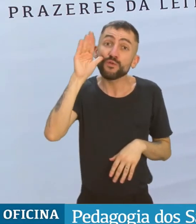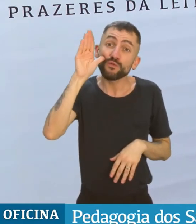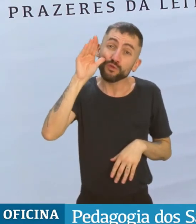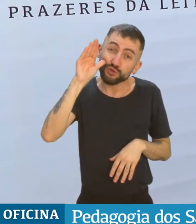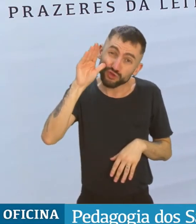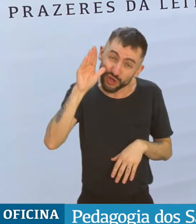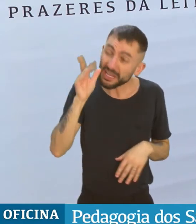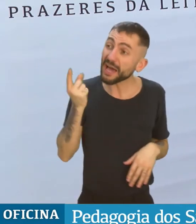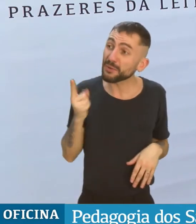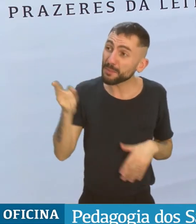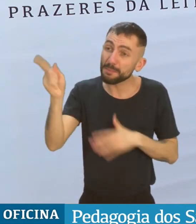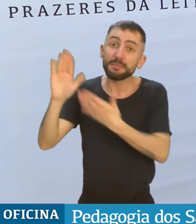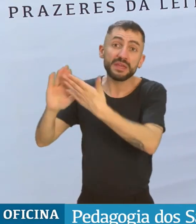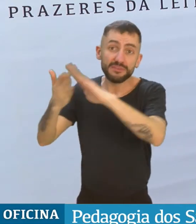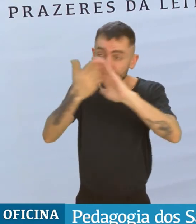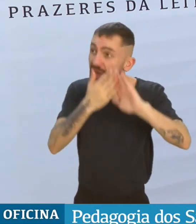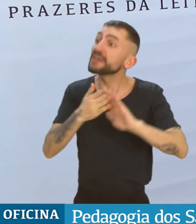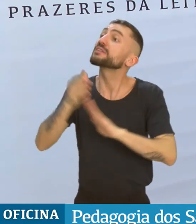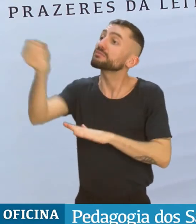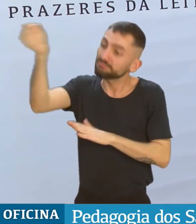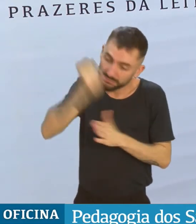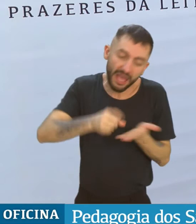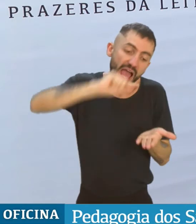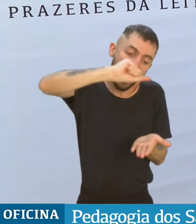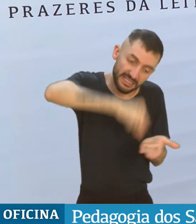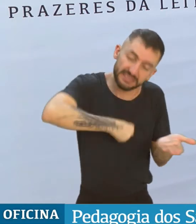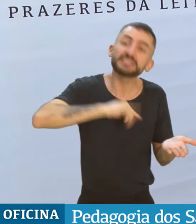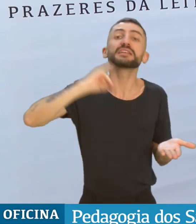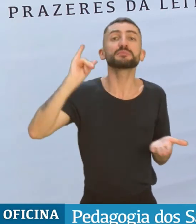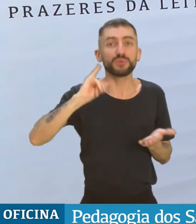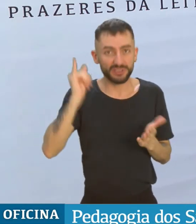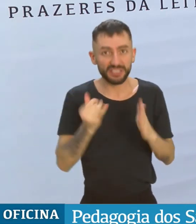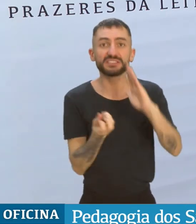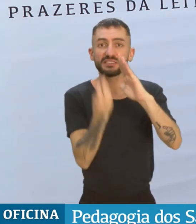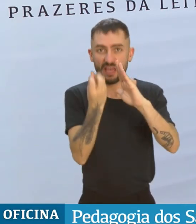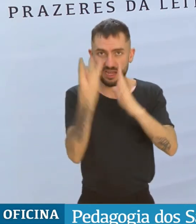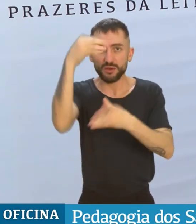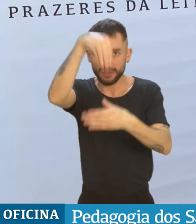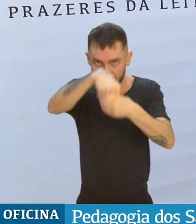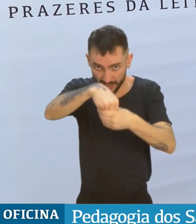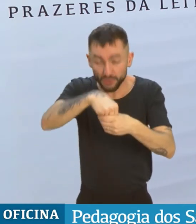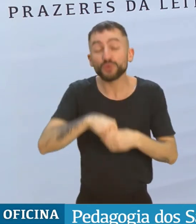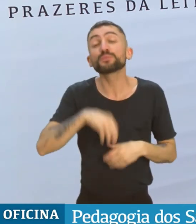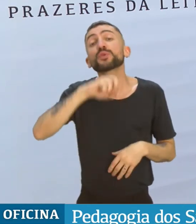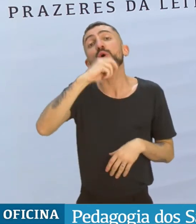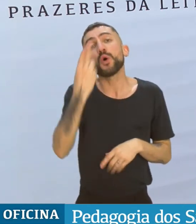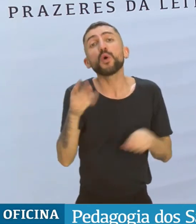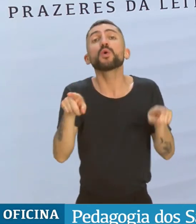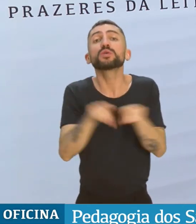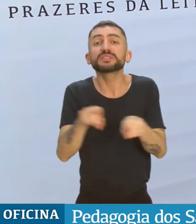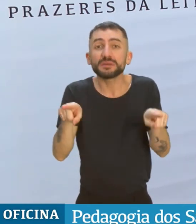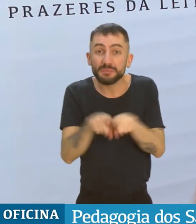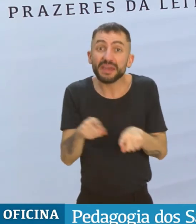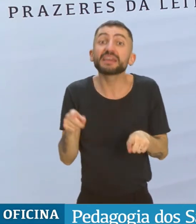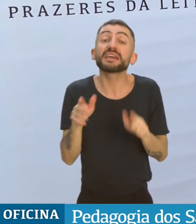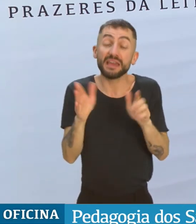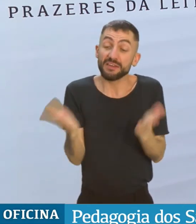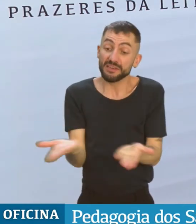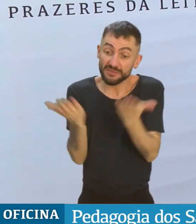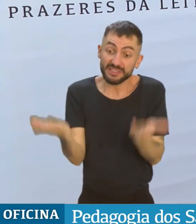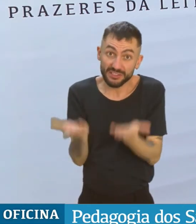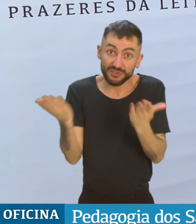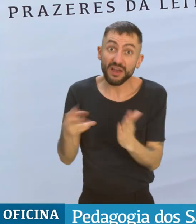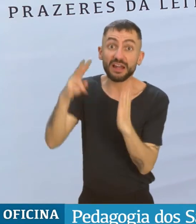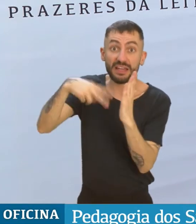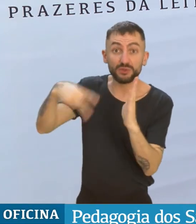ou qualquer outro tipo de espaço que tenha interesse em realizar um sarau, ou mesmo fomento de leitura para este tipo específico de